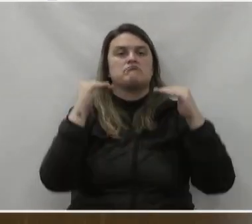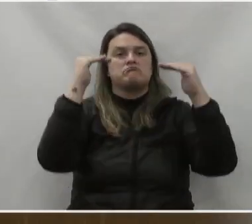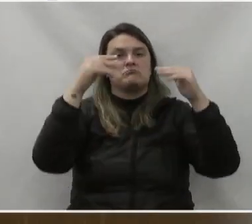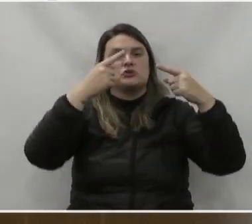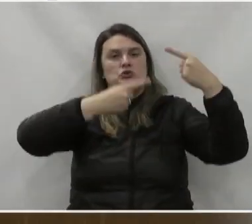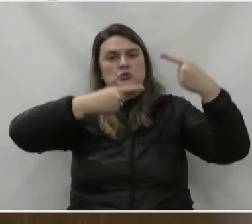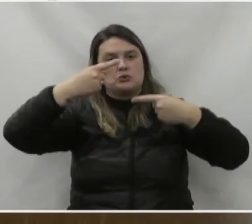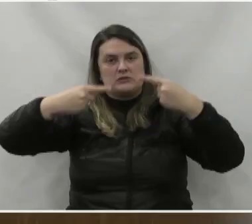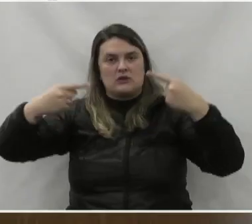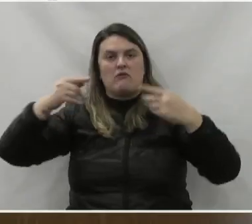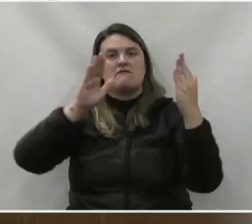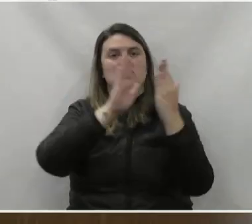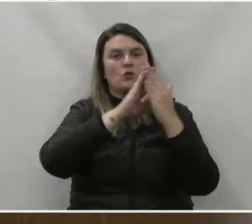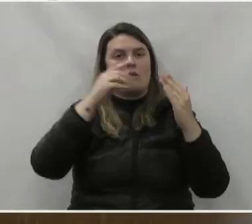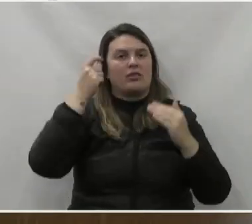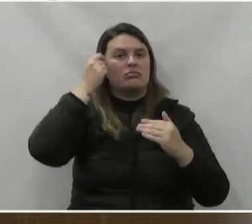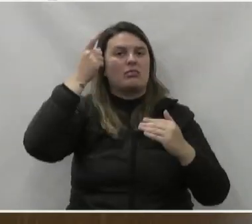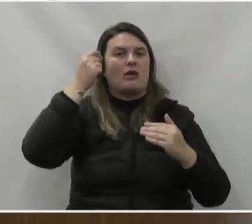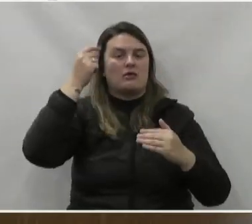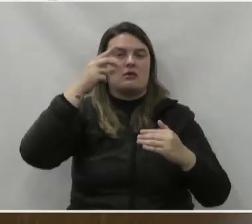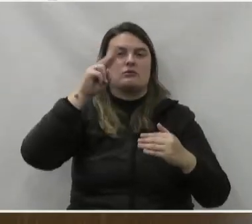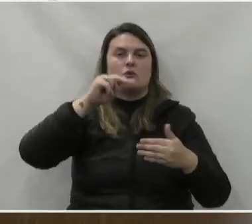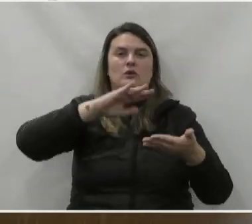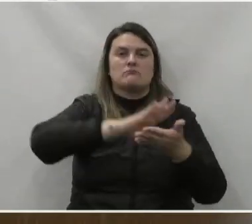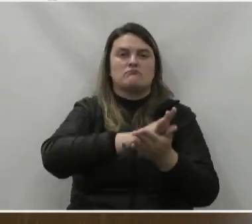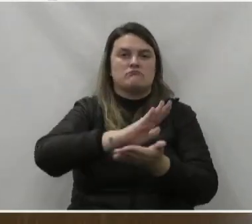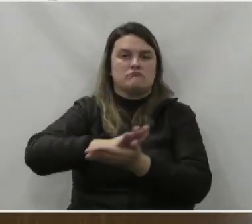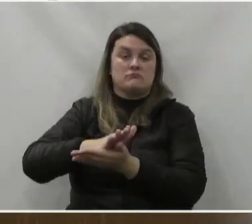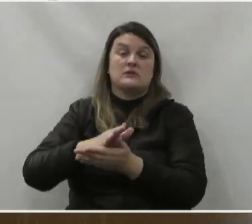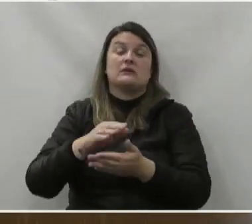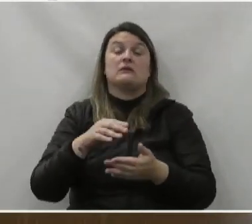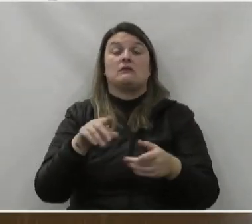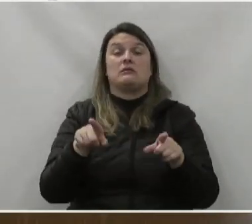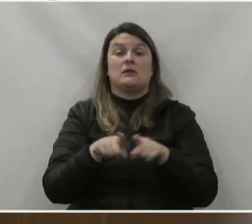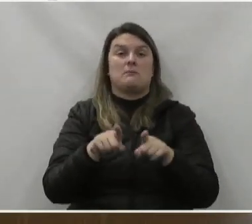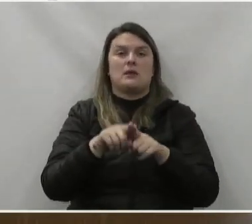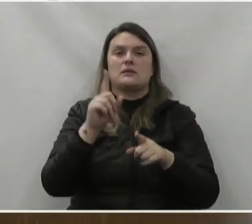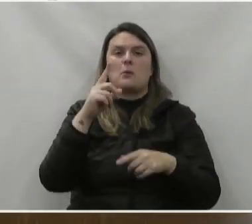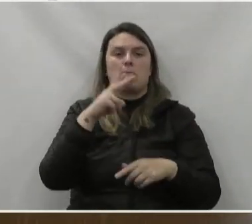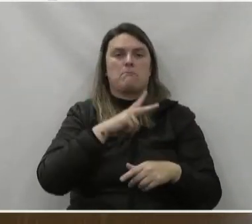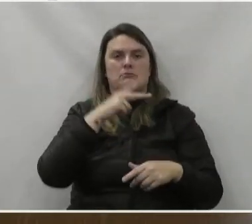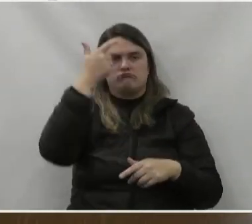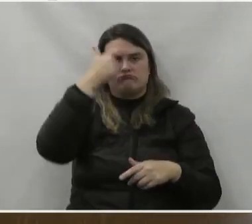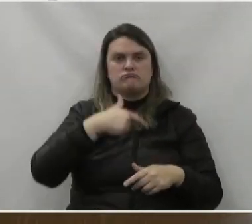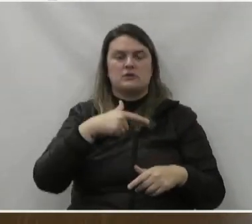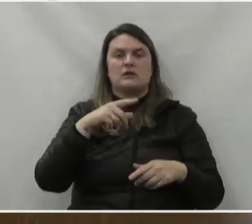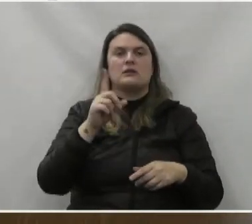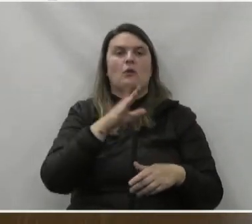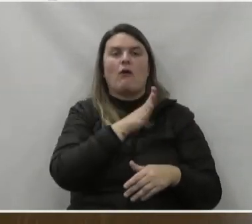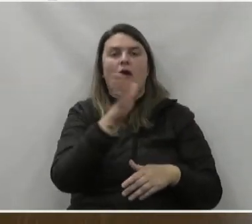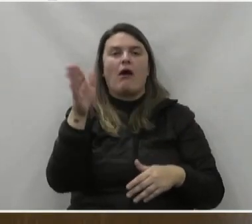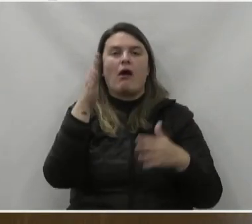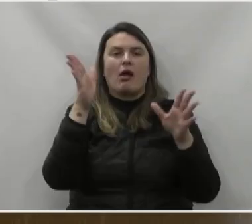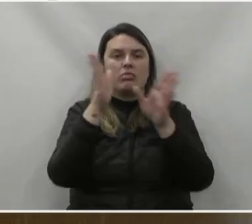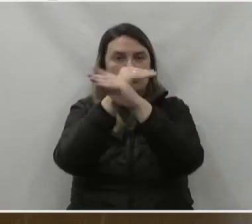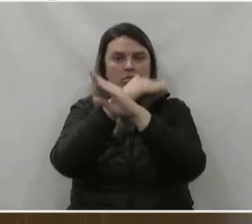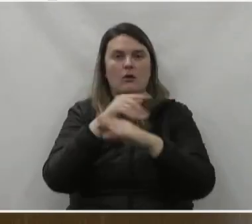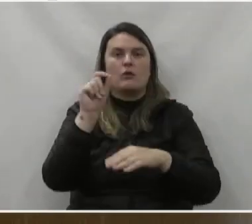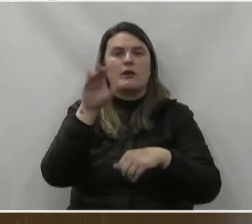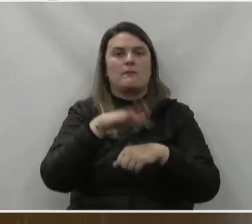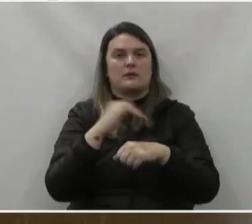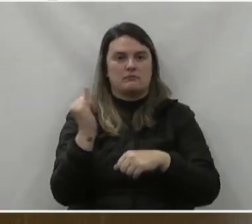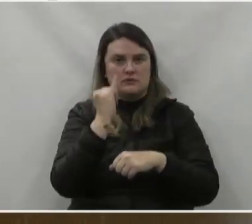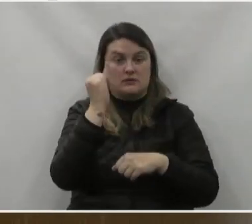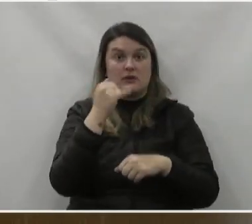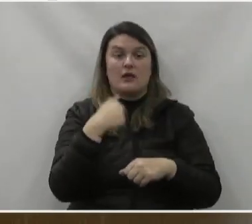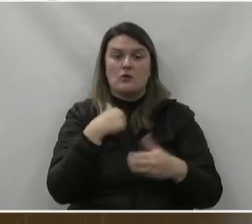debate, enfrentando ideias com ideias, sem imputações infundadas, sem personalismos e sem desviar a atenção do que mais importa. Trabalhar